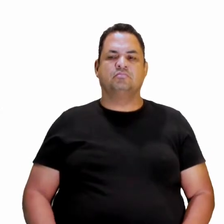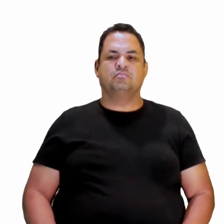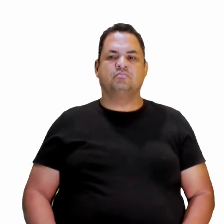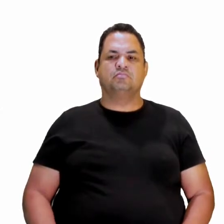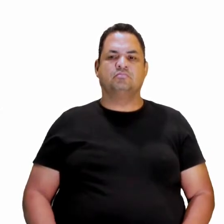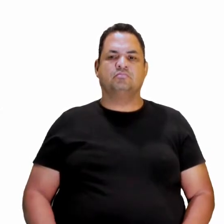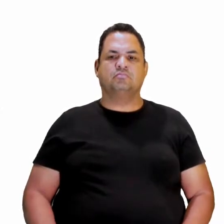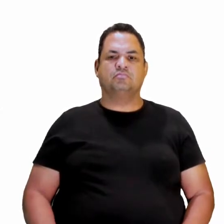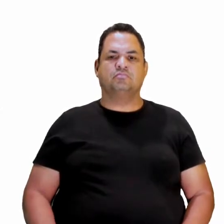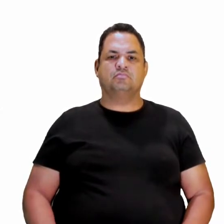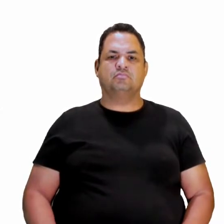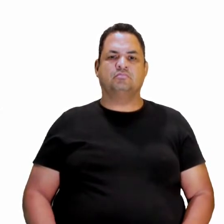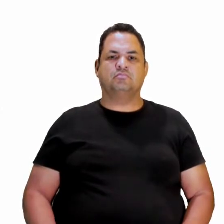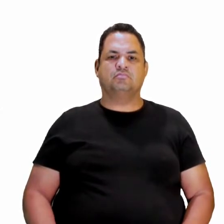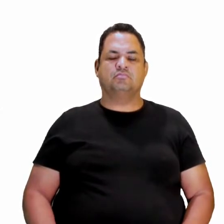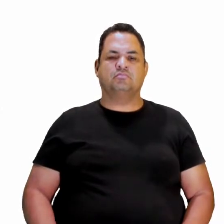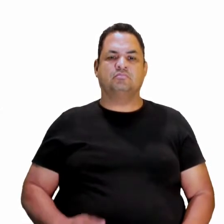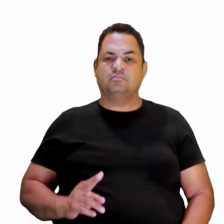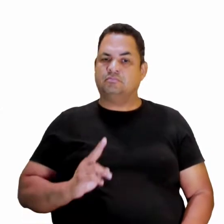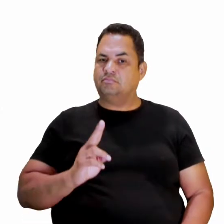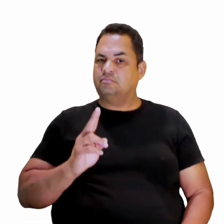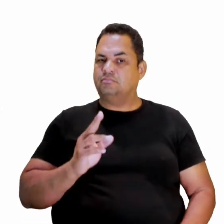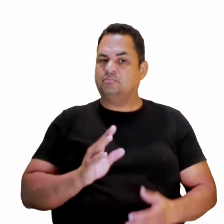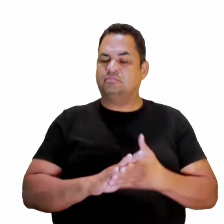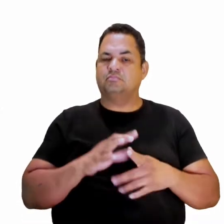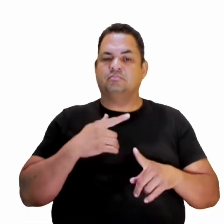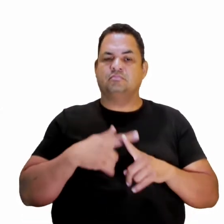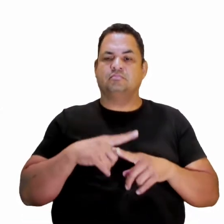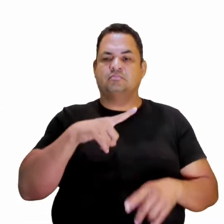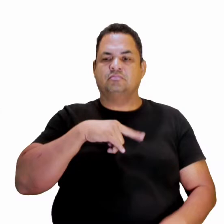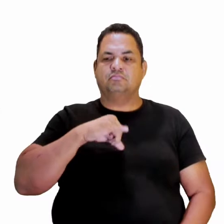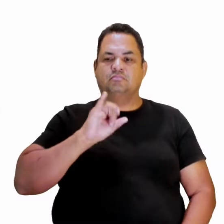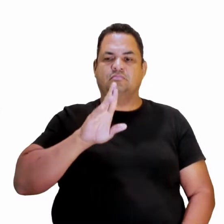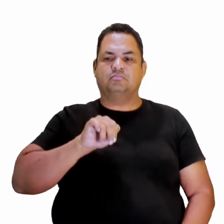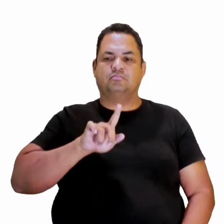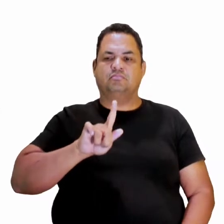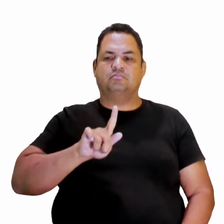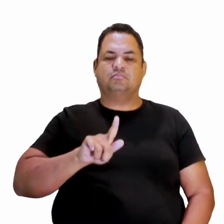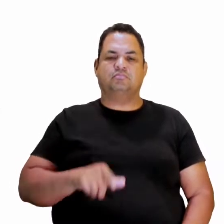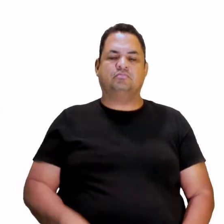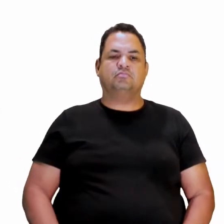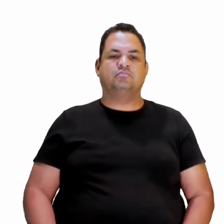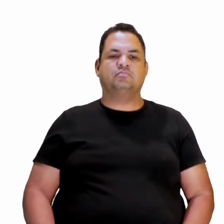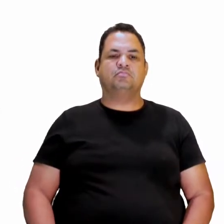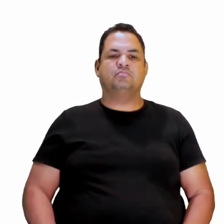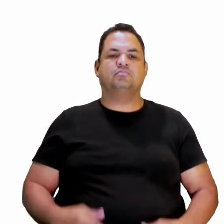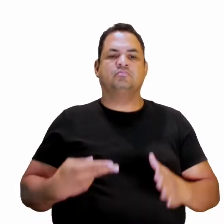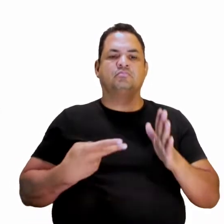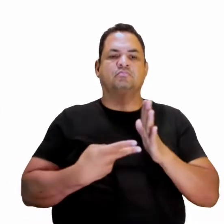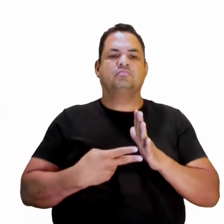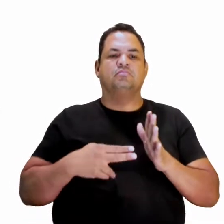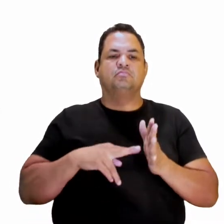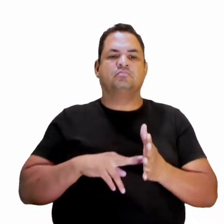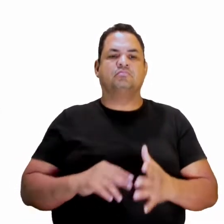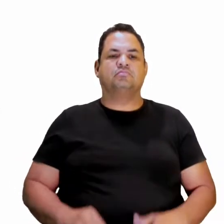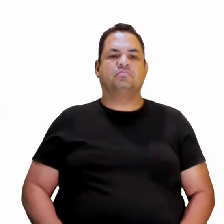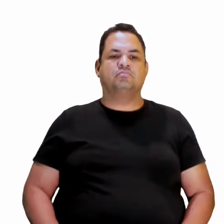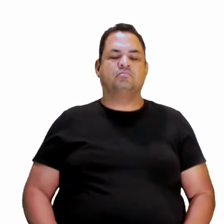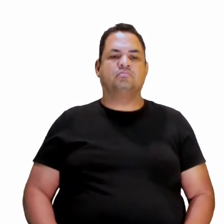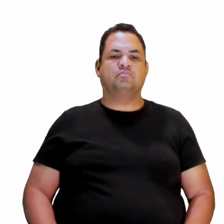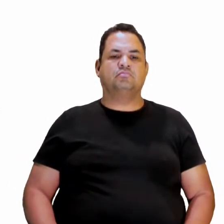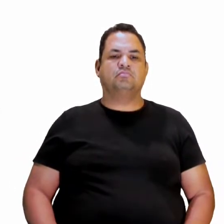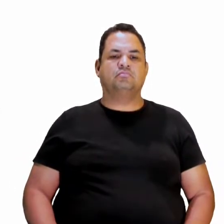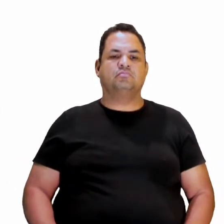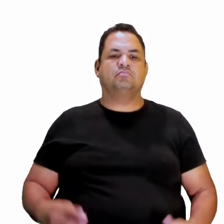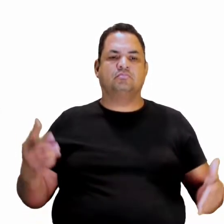e ele está em progresso, porque eu tenho o ing. E quando eu tenho o ing, significa o quê, galera? Que